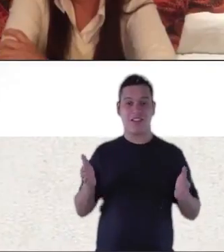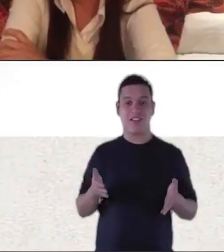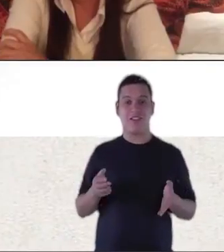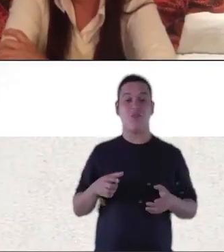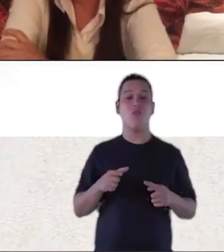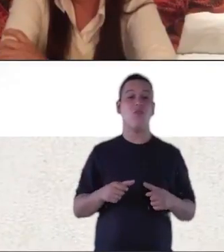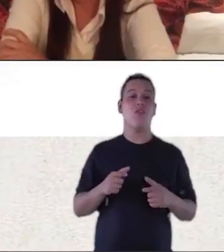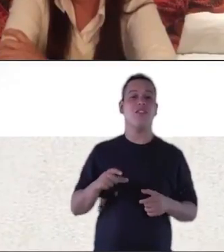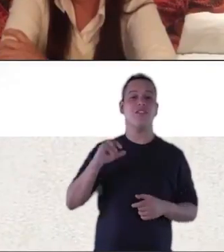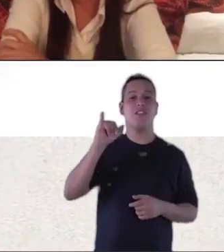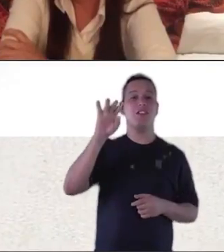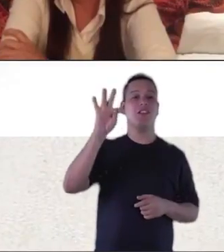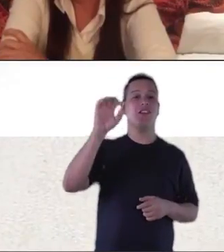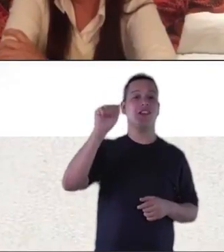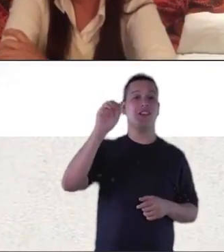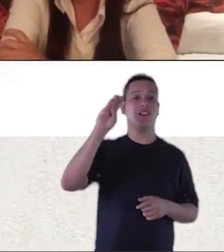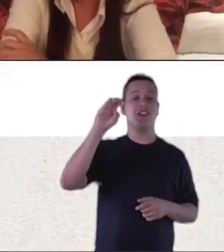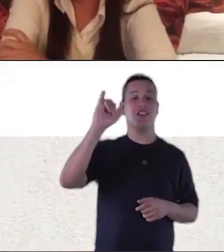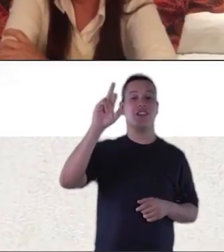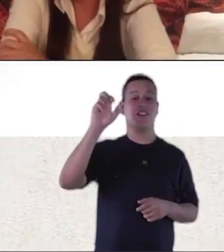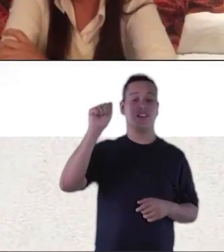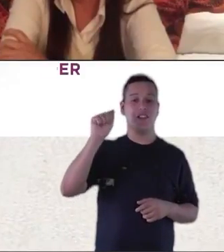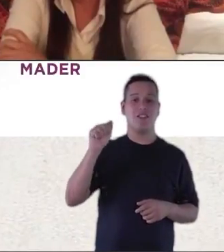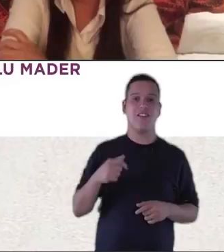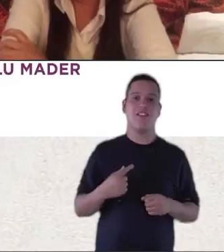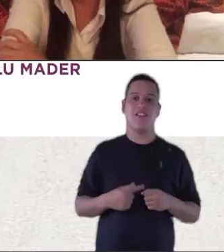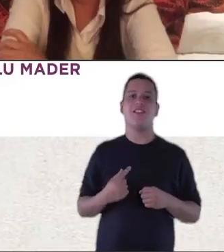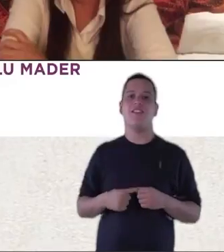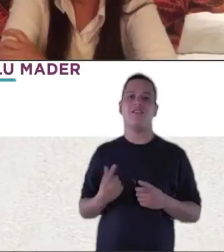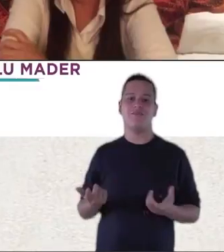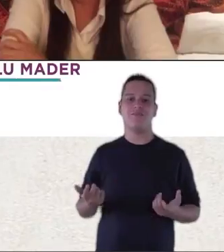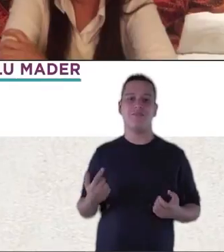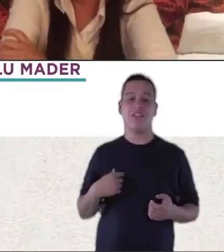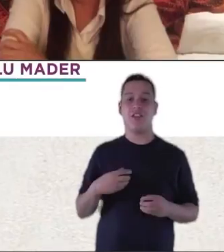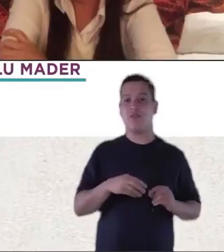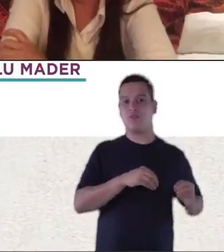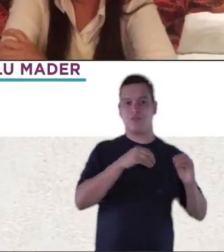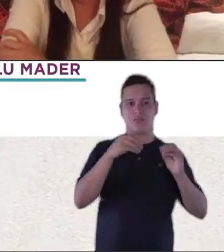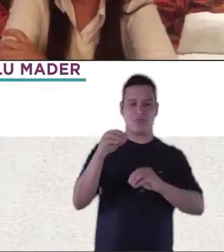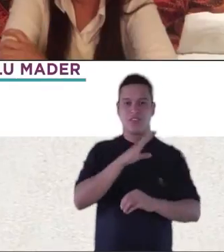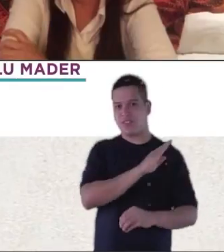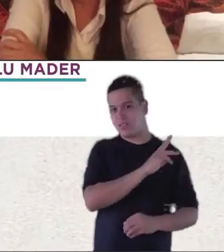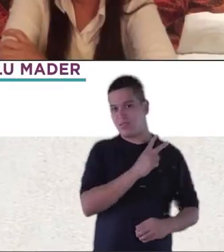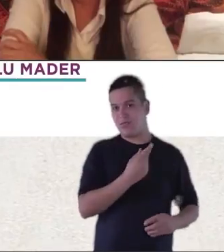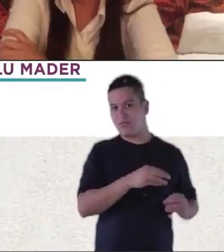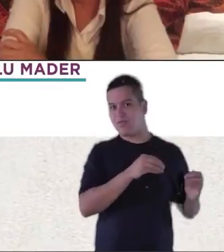papo em Itabira. Saí lá de Belo Horizonte e vim para cá, porque eu sempre um papo...